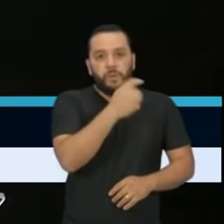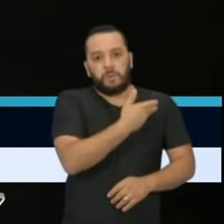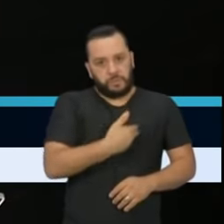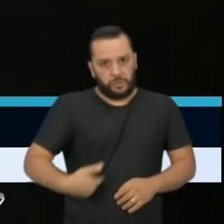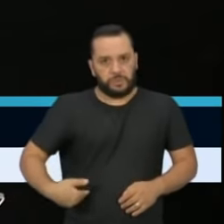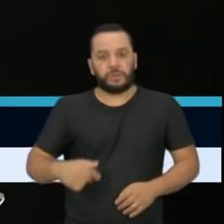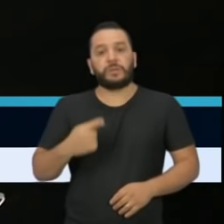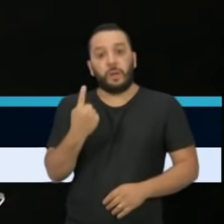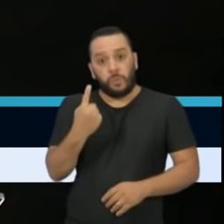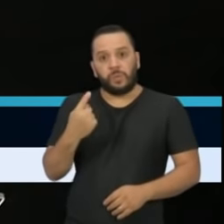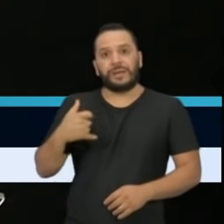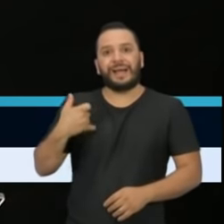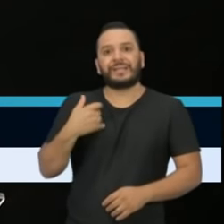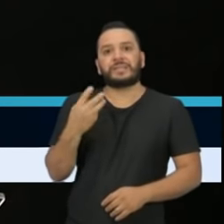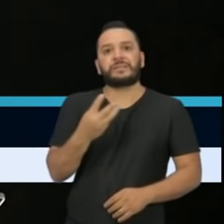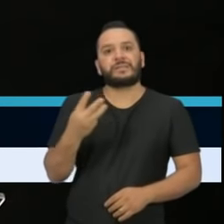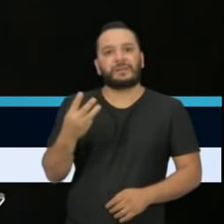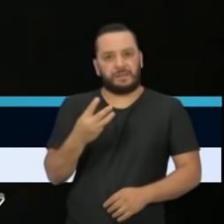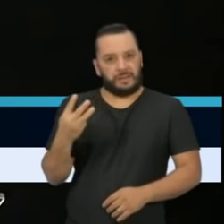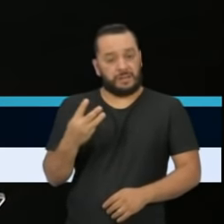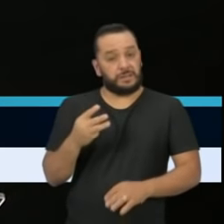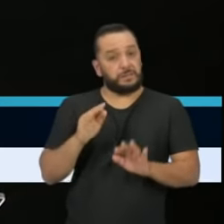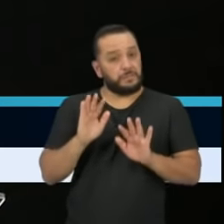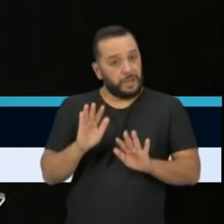idade, mas era portador de várias